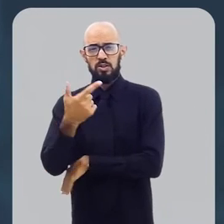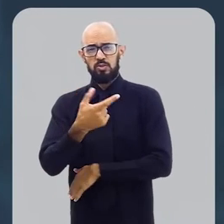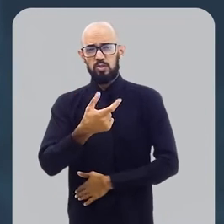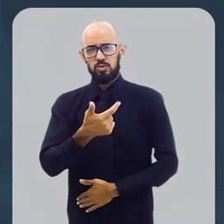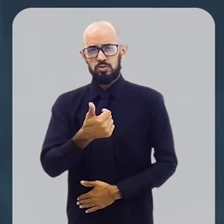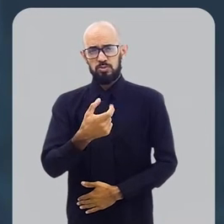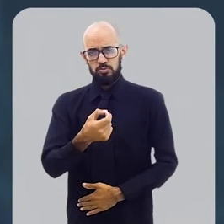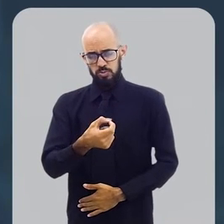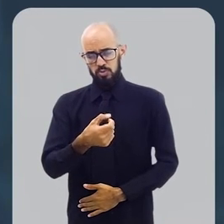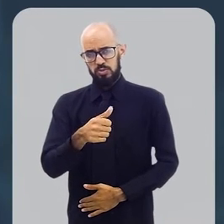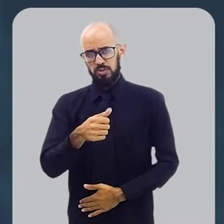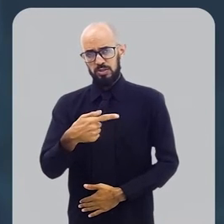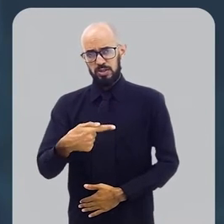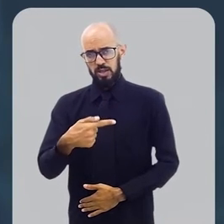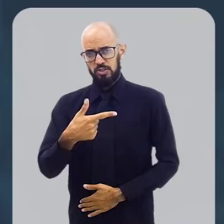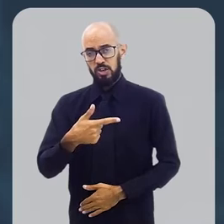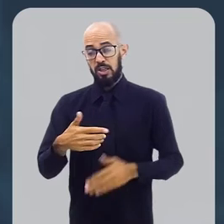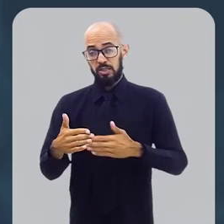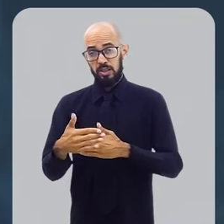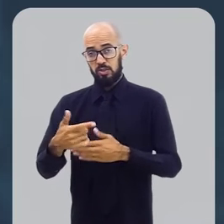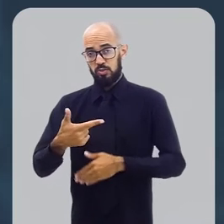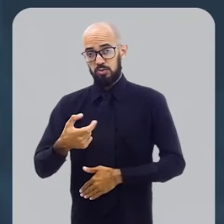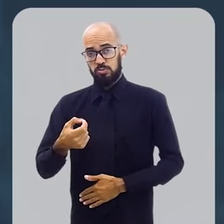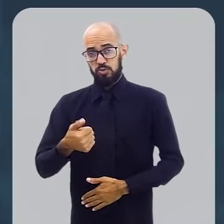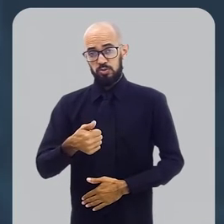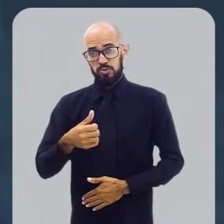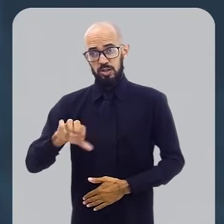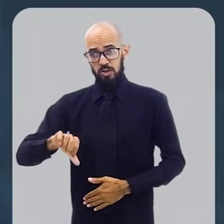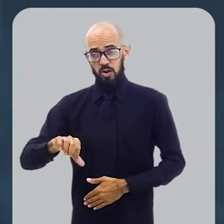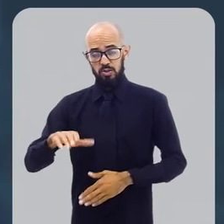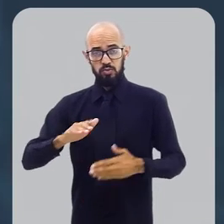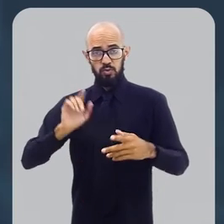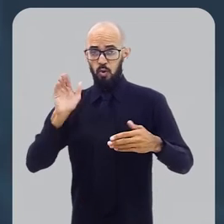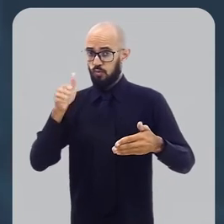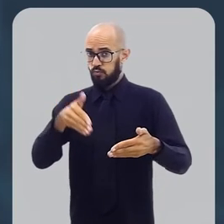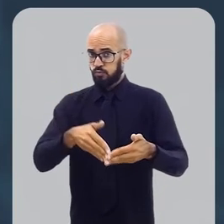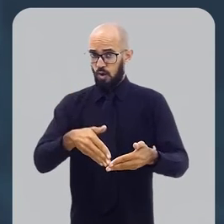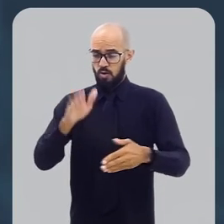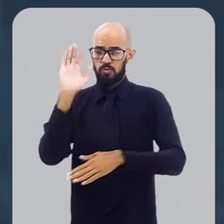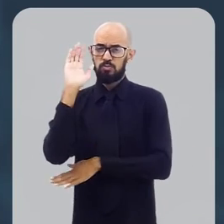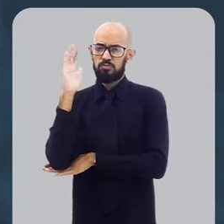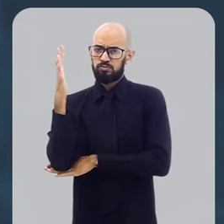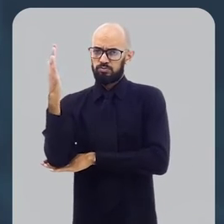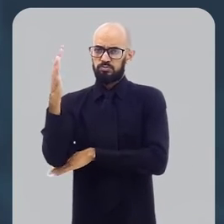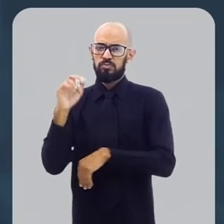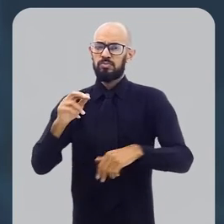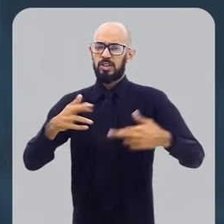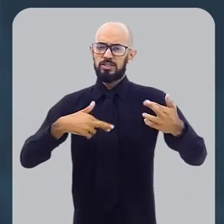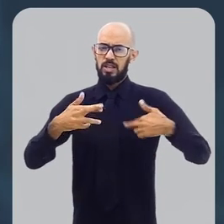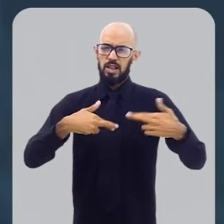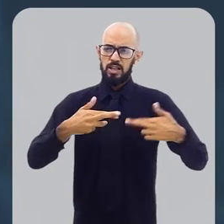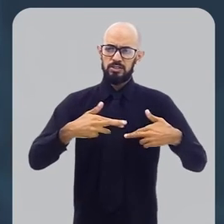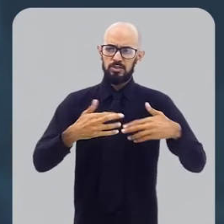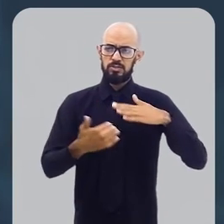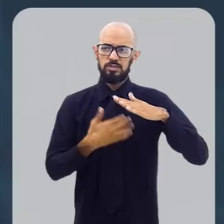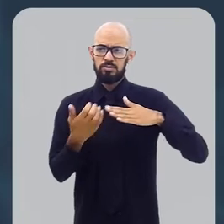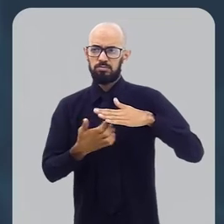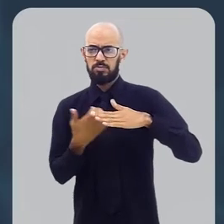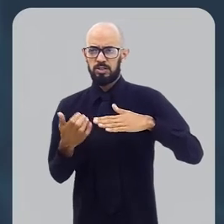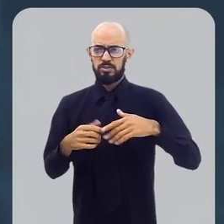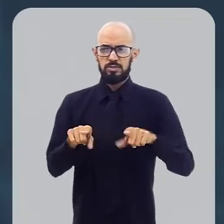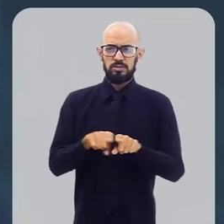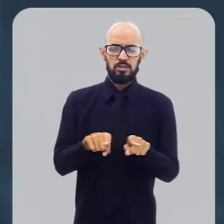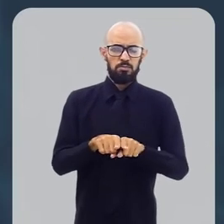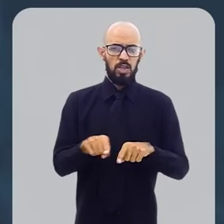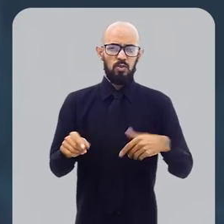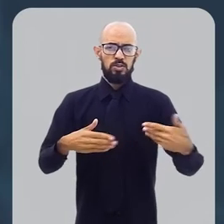sustentável, de 2017 e 2019, focado em práticas sustentáveis, na melhoria dessas relações, né, das